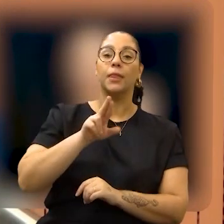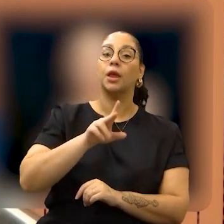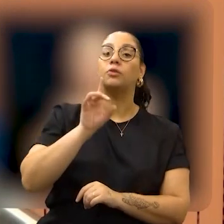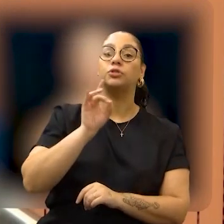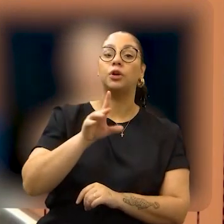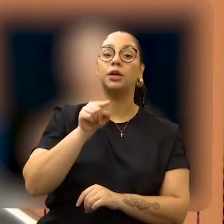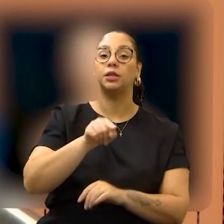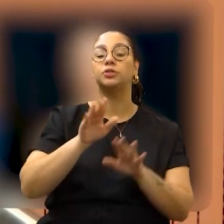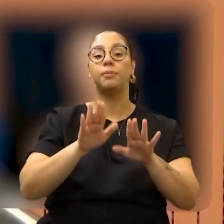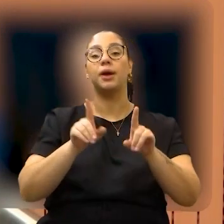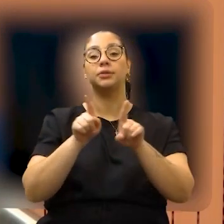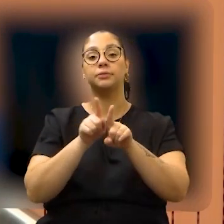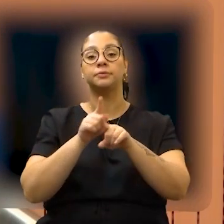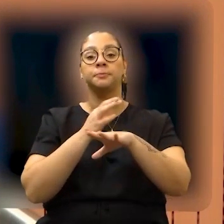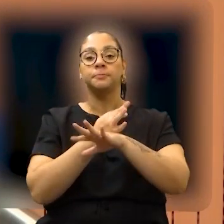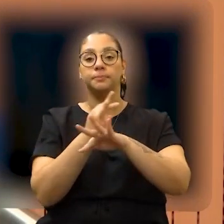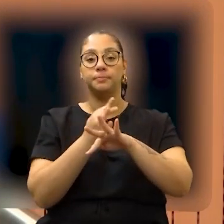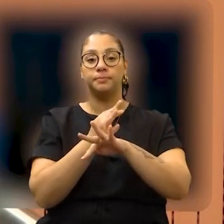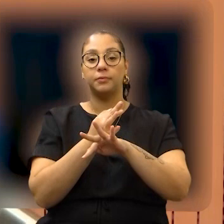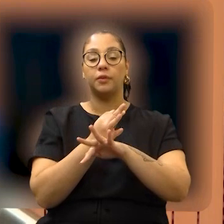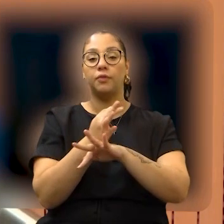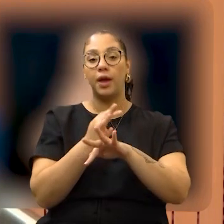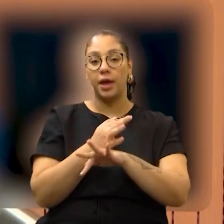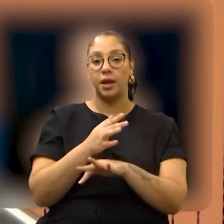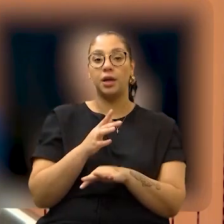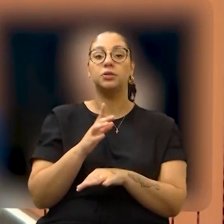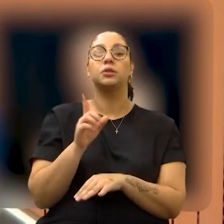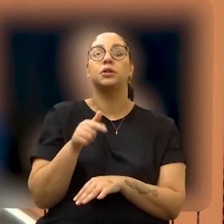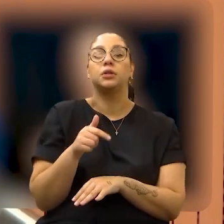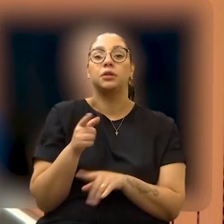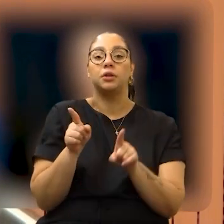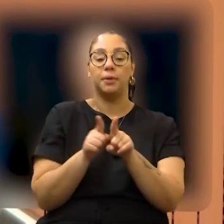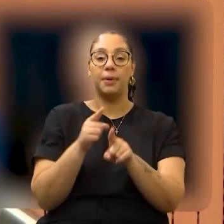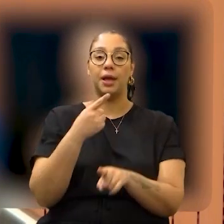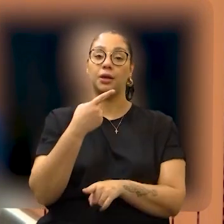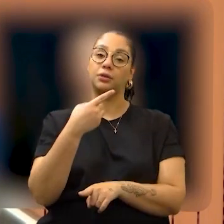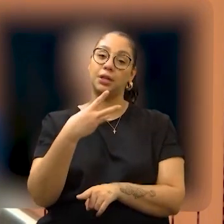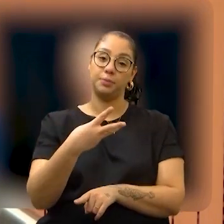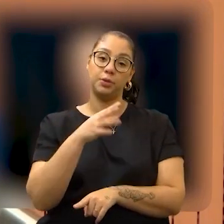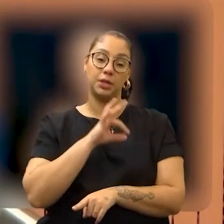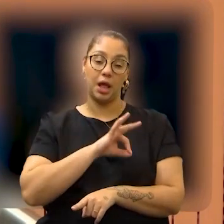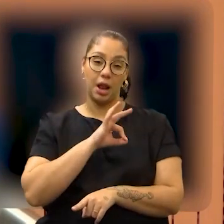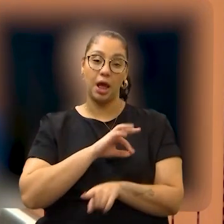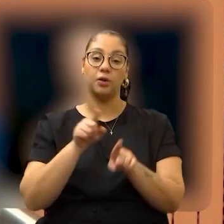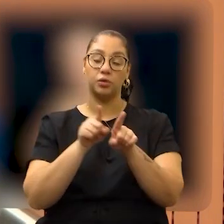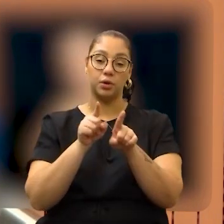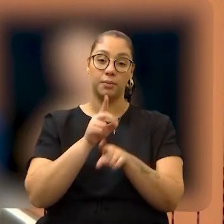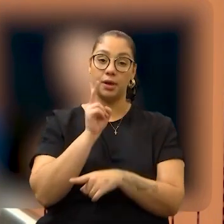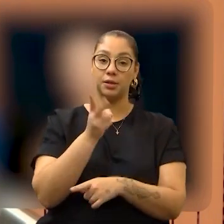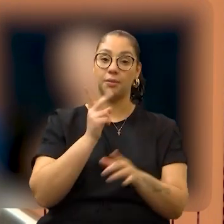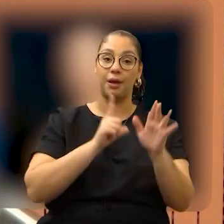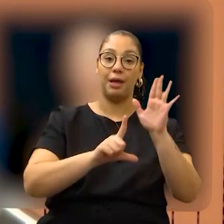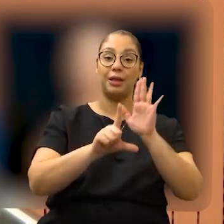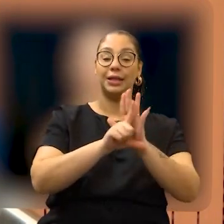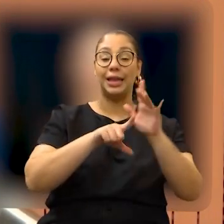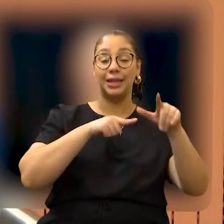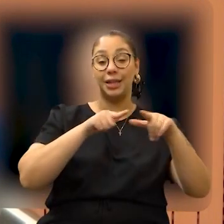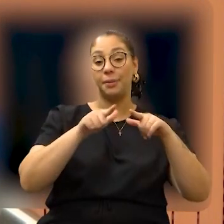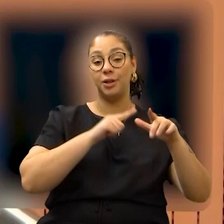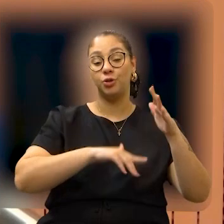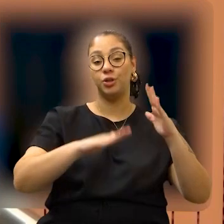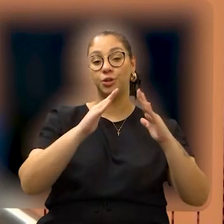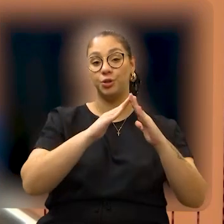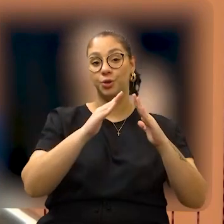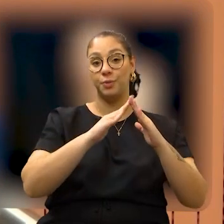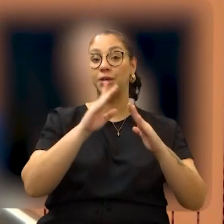Não só isso, mas também as férias, o direito ao 13º, e principalmente quando a gente fala, né, da lei das